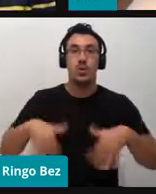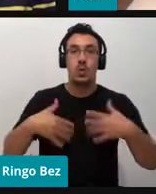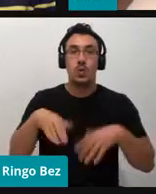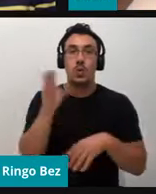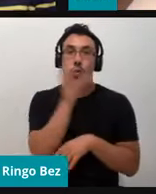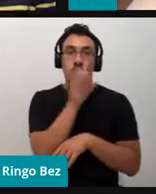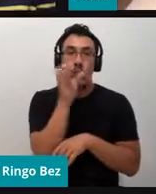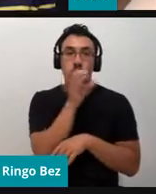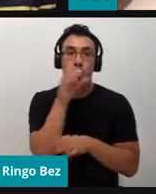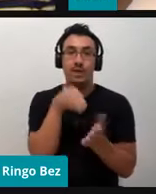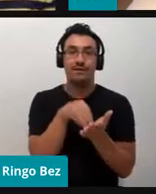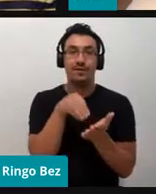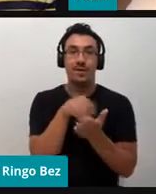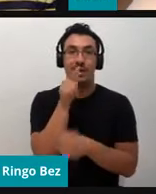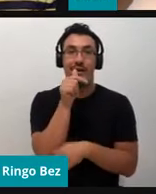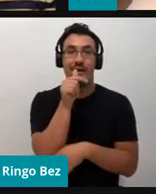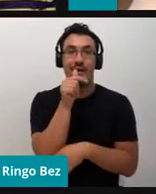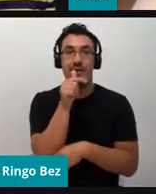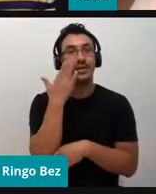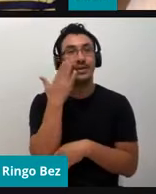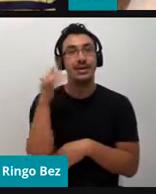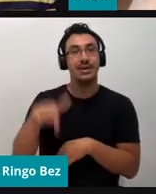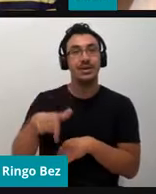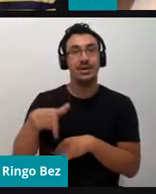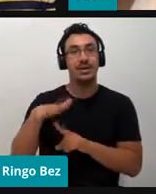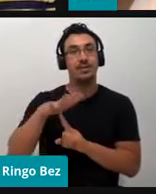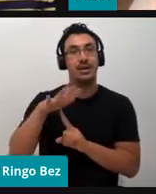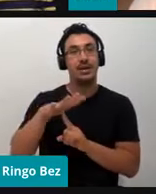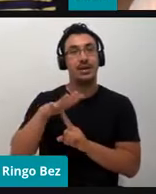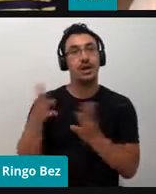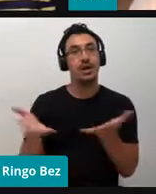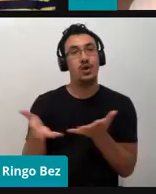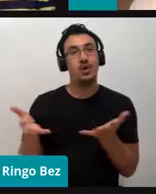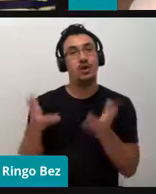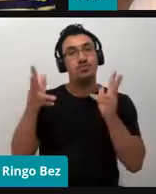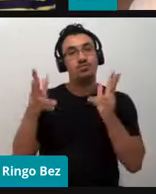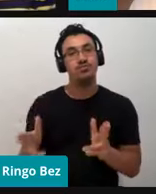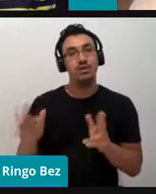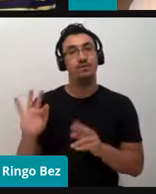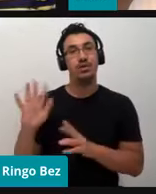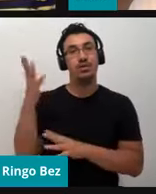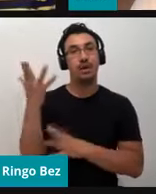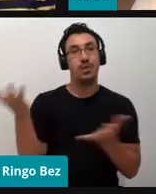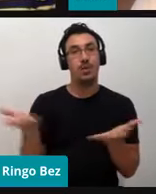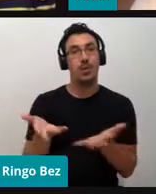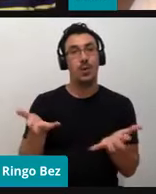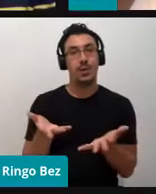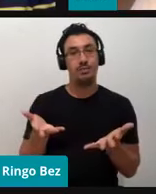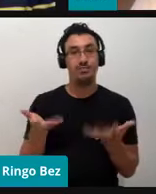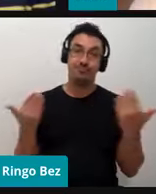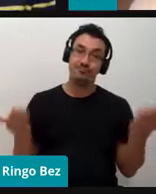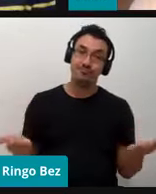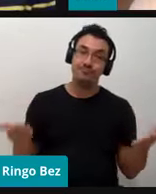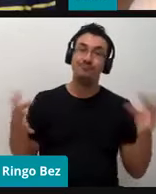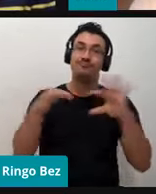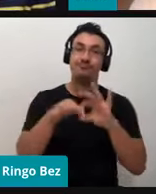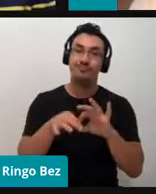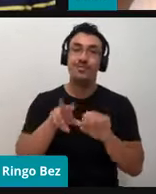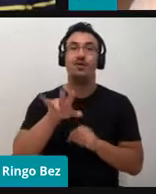abastecimento. Né? Aqui no Paraná, nós estamos enfrentando o mesmo fenômeno. Né? E ele vai acontecer de